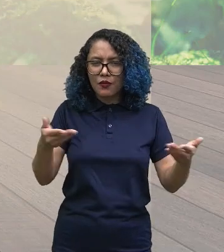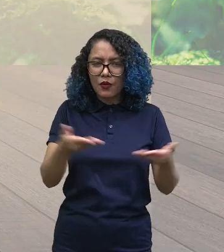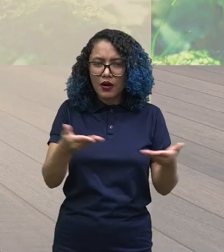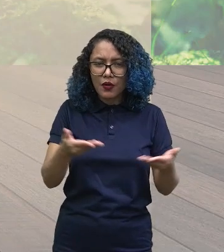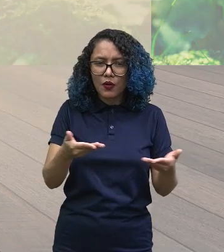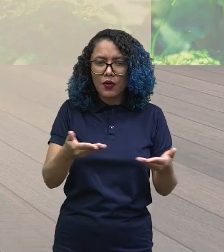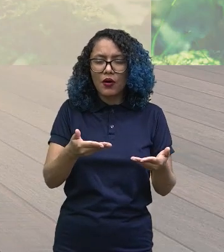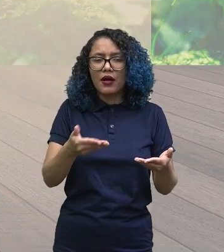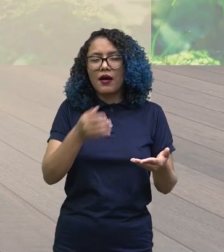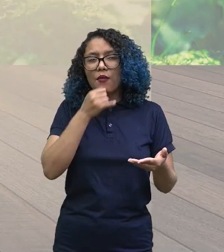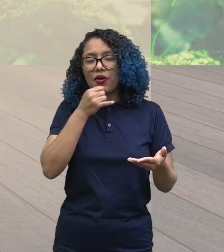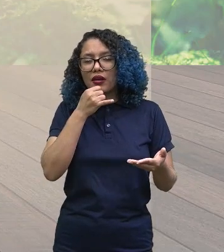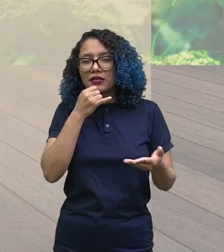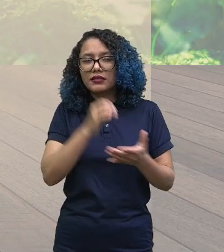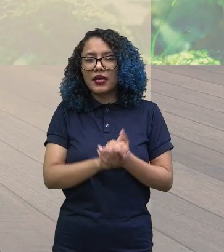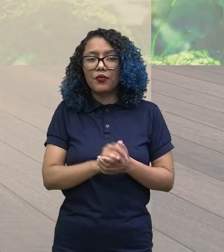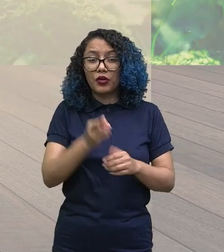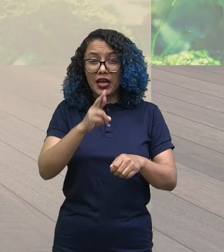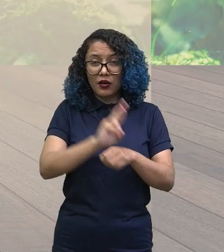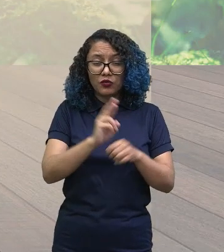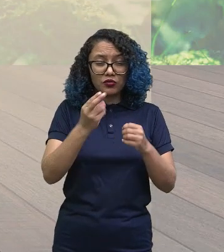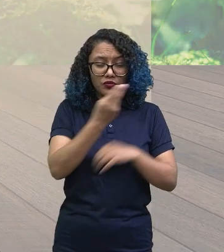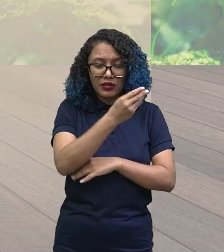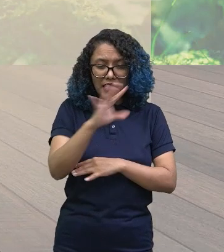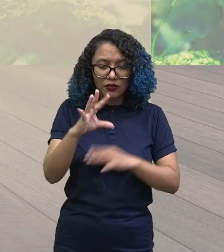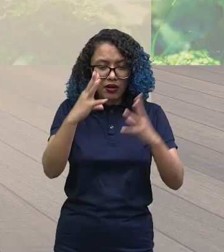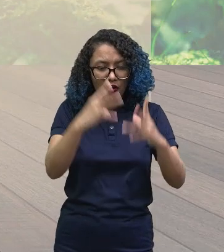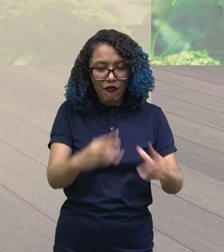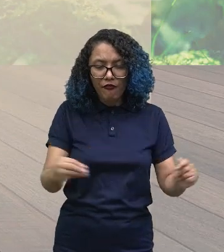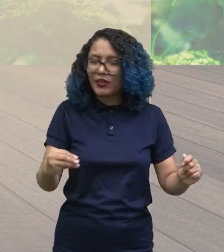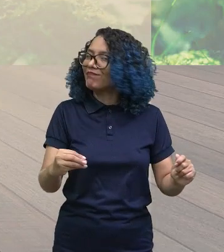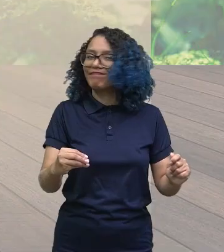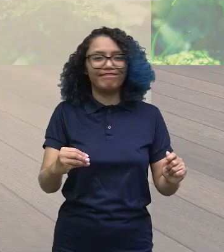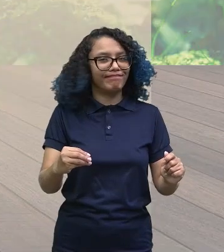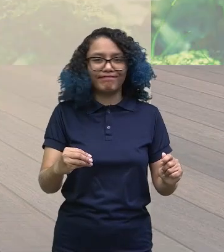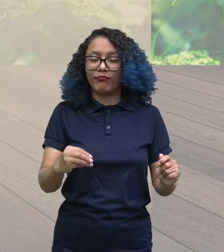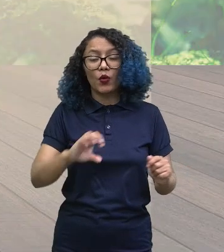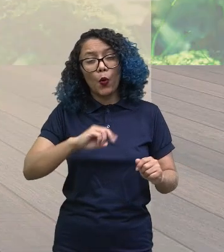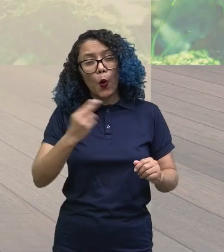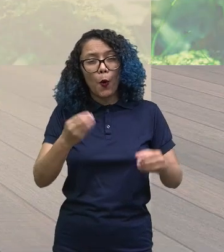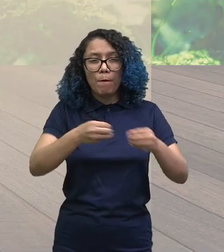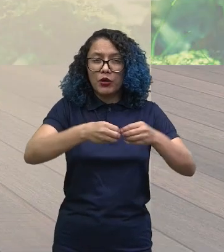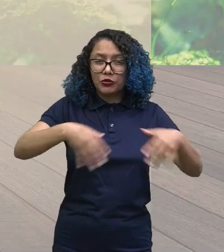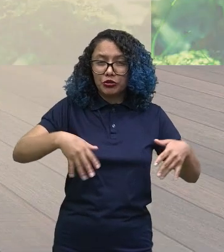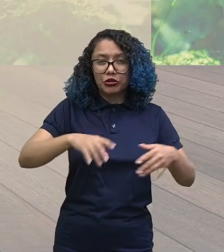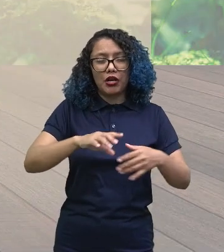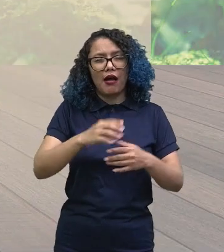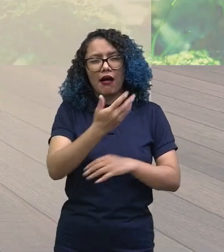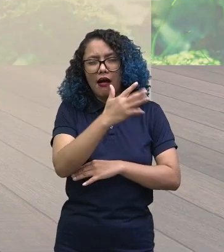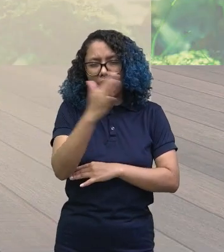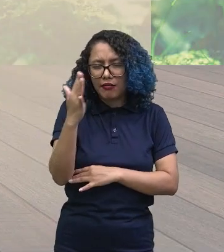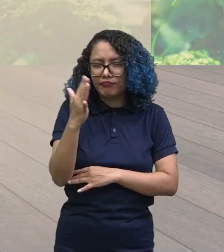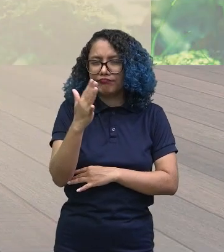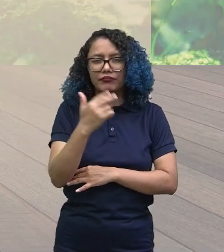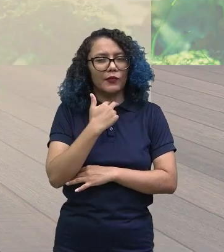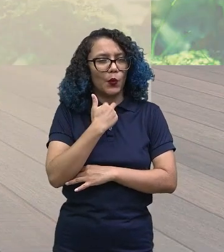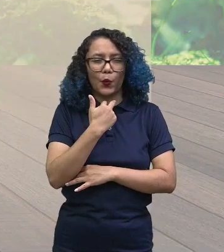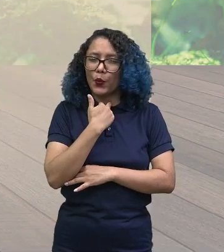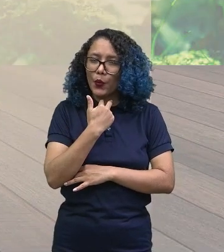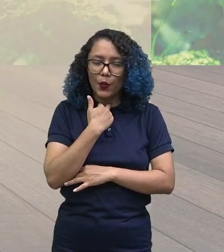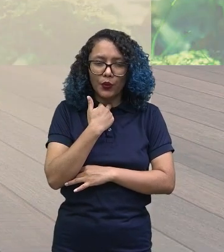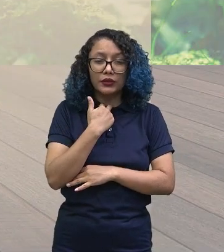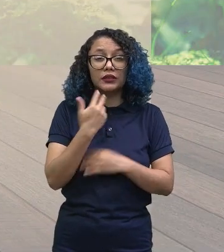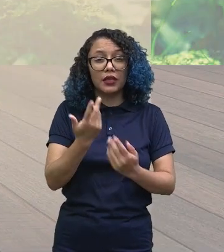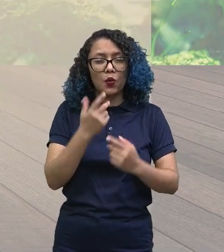não esgote os recursos naturais, principalmente, né? Ou então prejudiquem o meio ambiente, né? Então, a ideia é